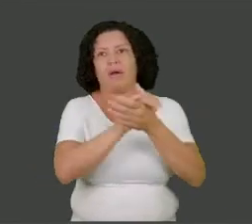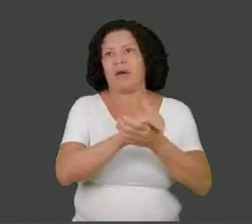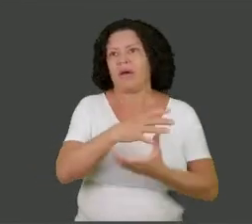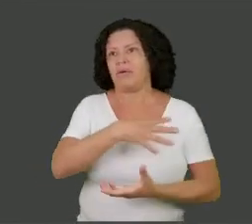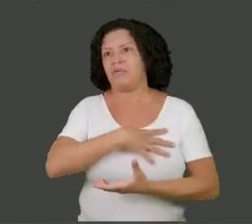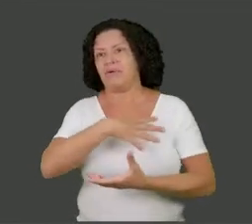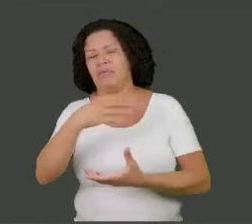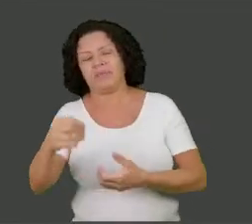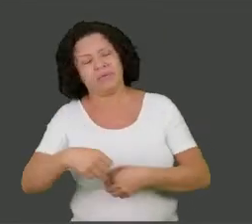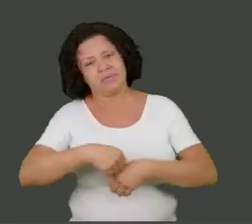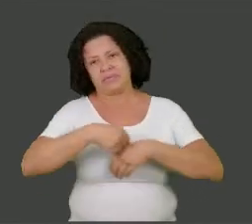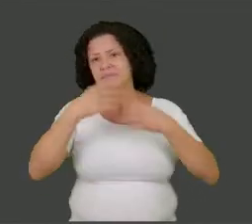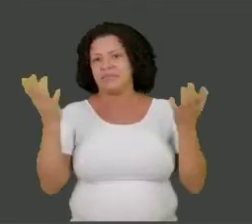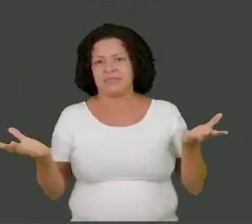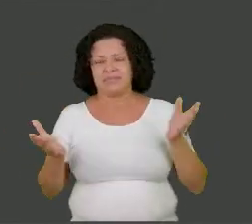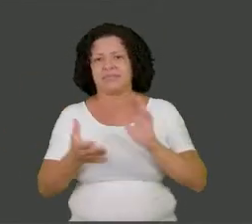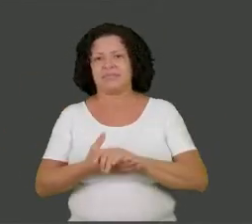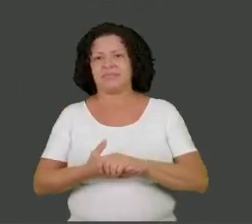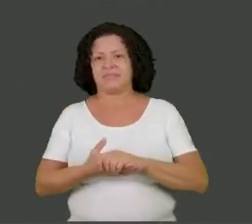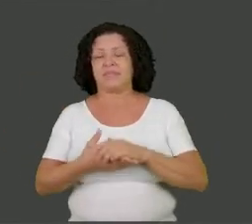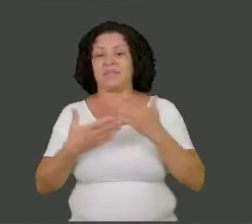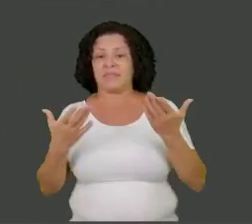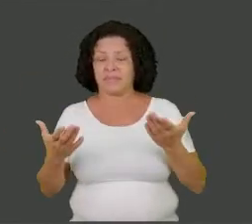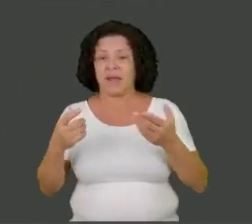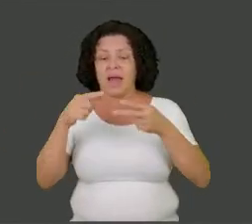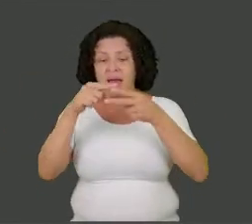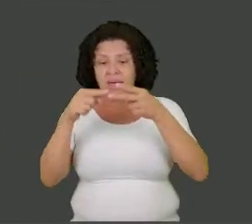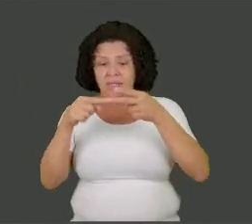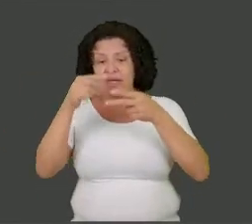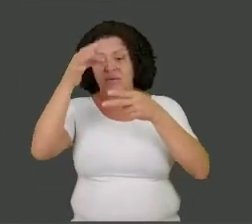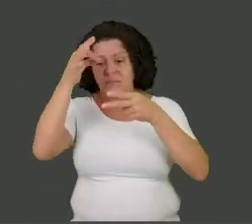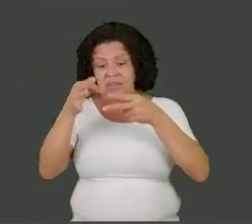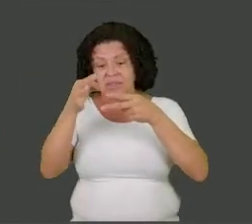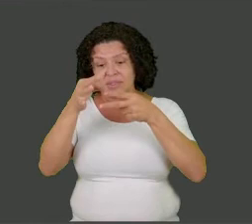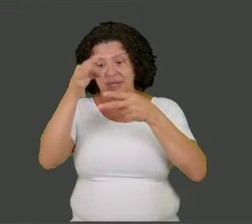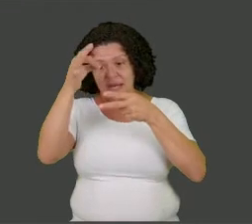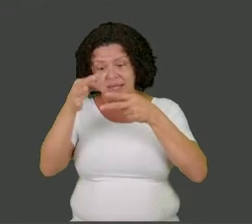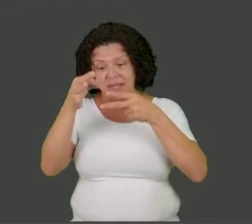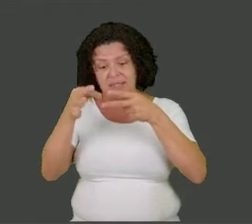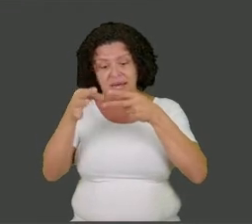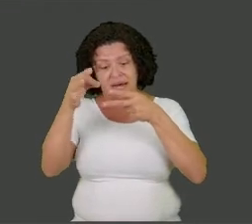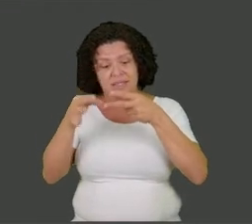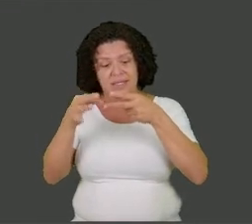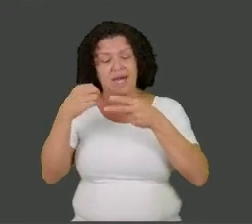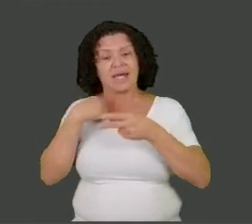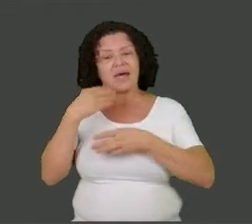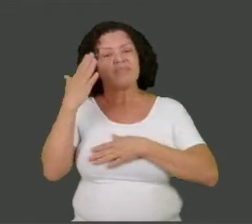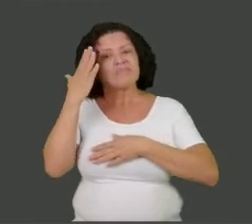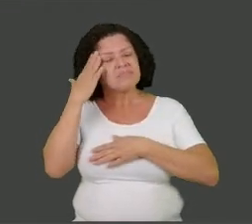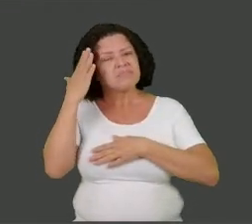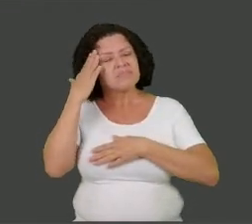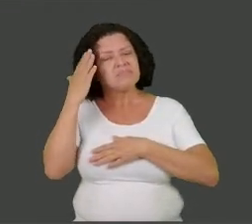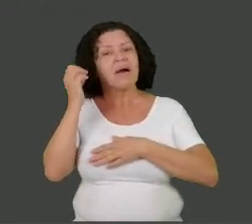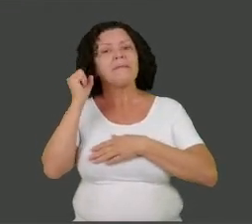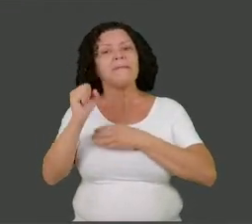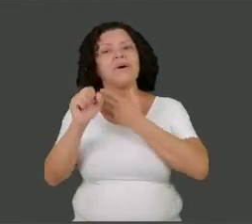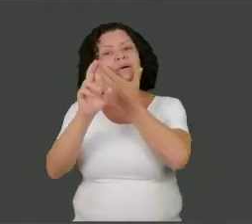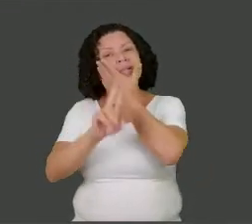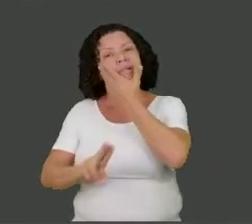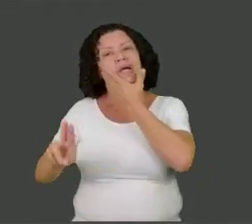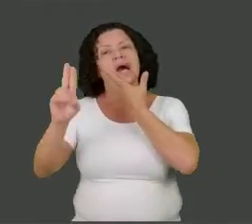marido, como filhos, enfim. Então, essas duas certezas que eu carregava na minha infância podem